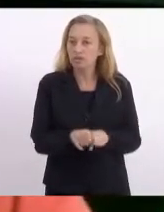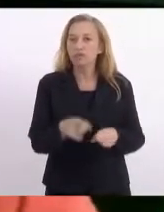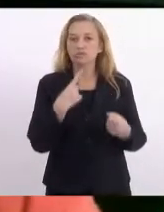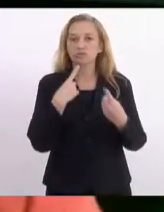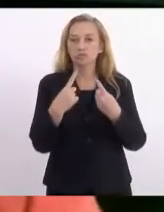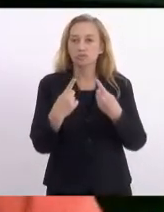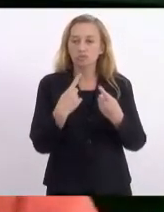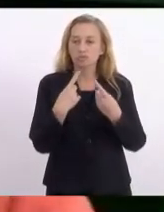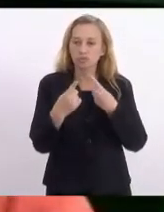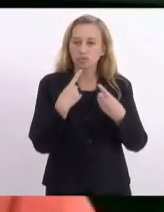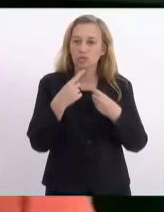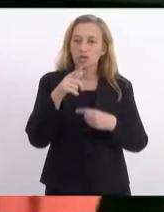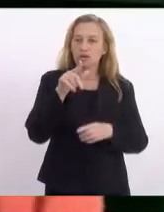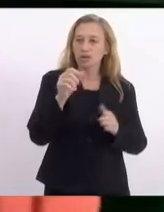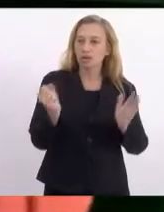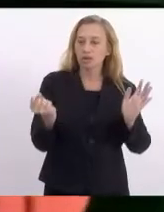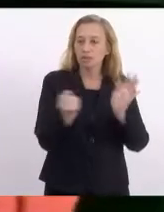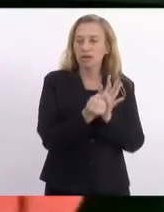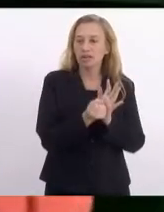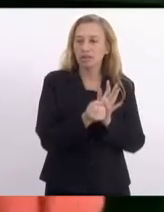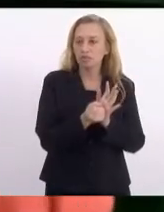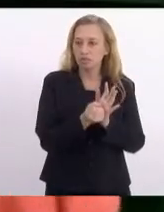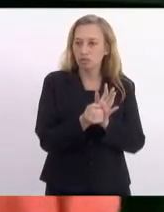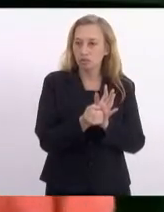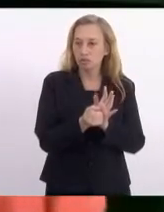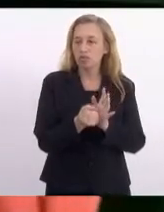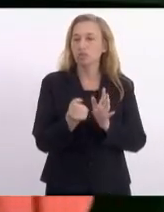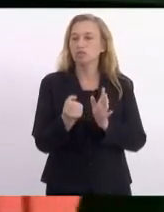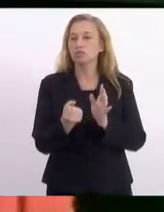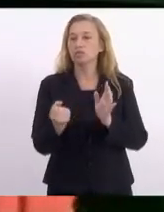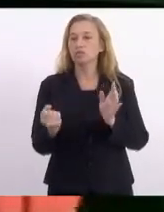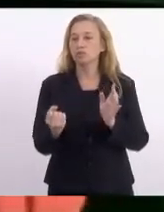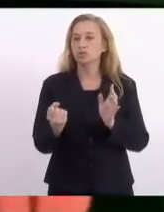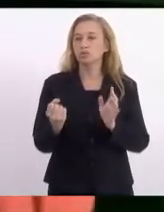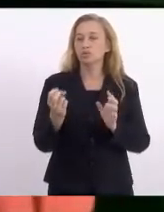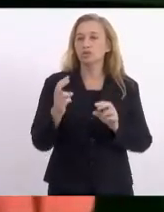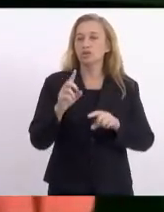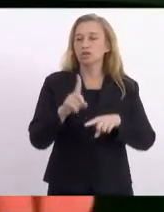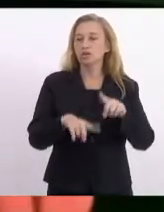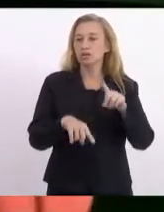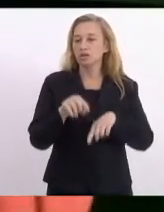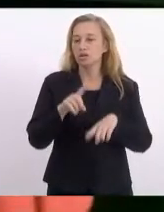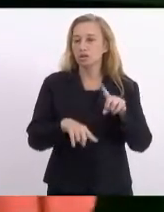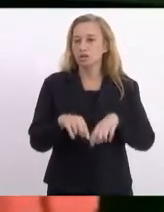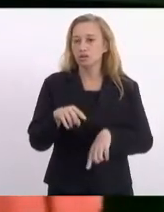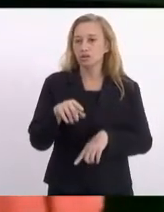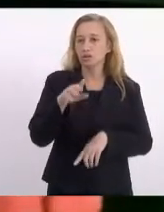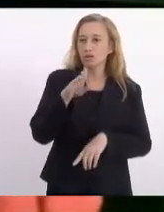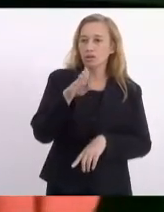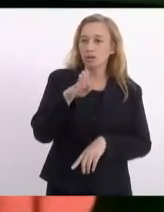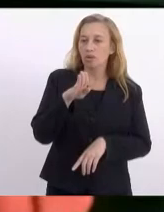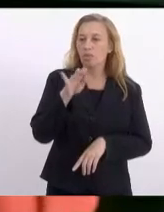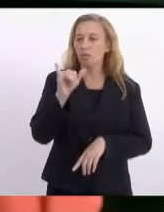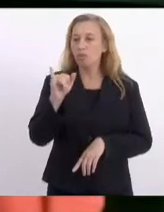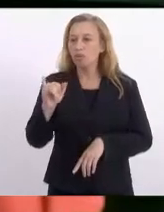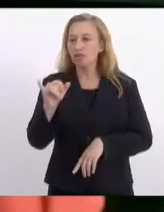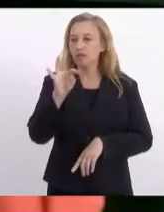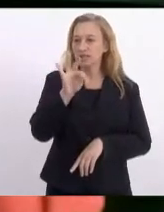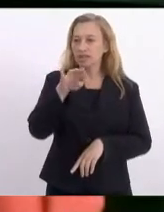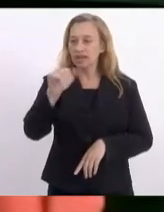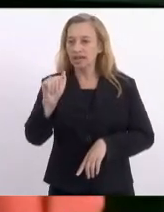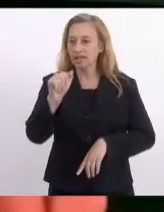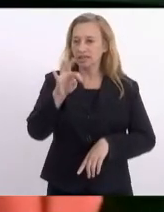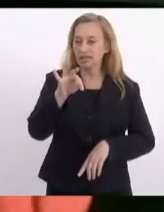de patrimônio imaterial para o cordão do Boitatá, que é um baile